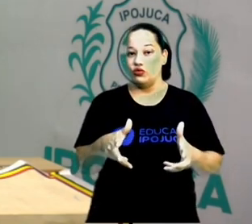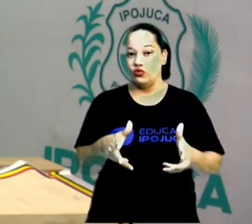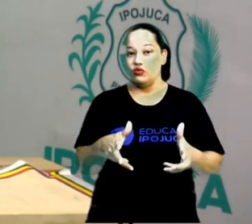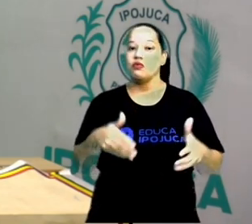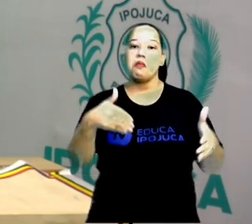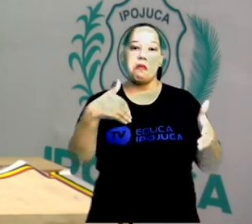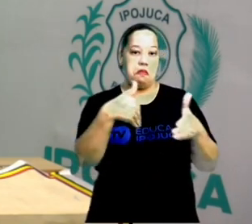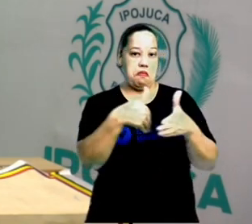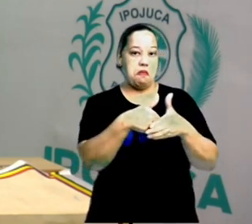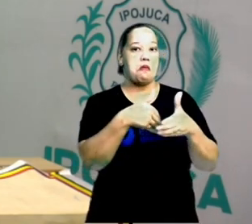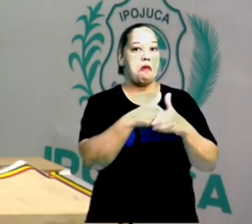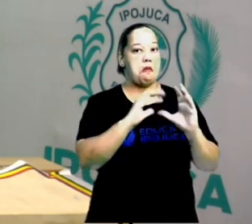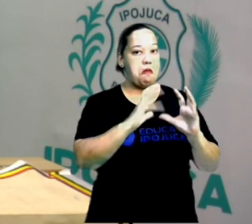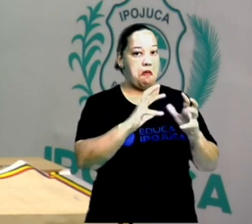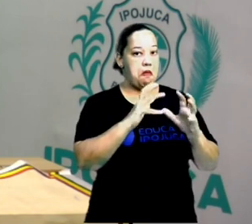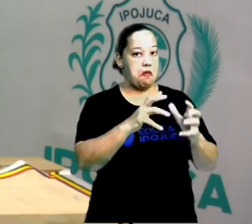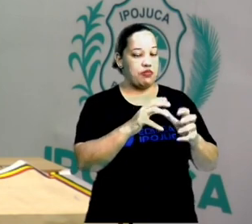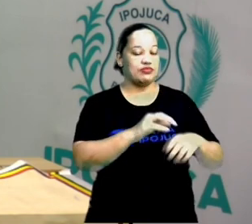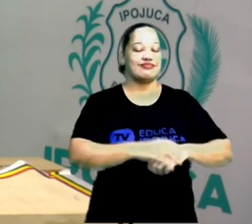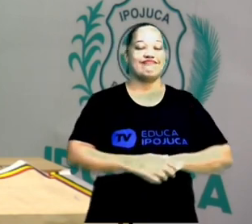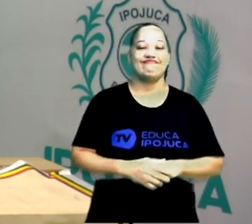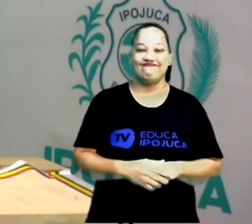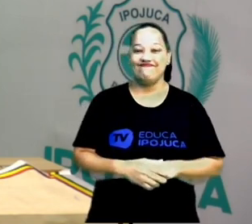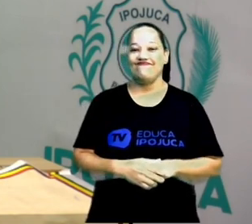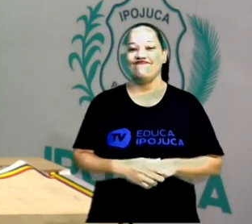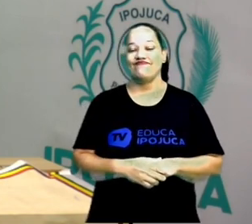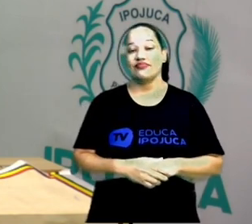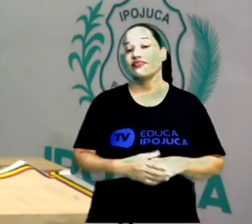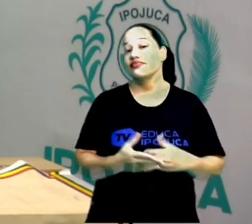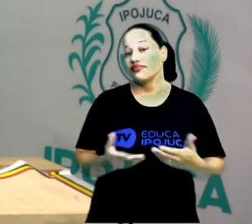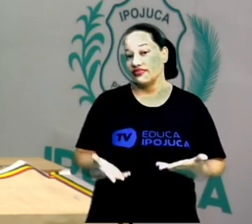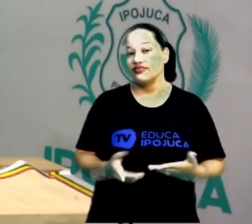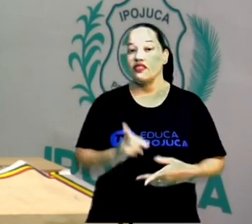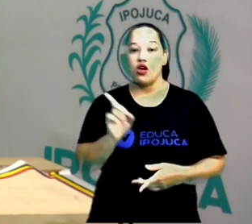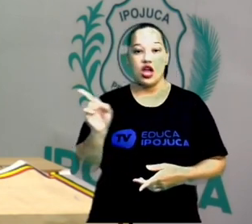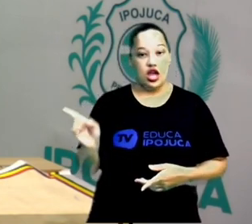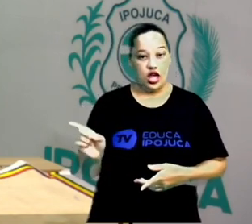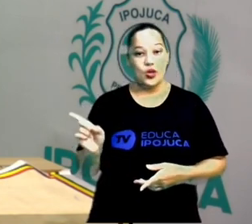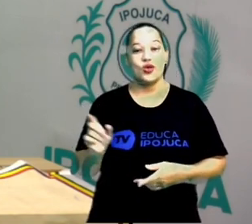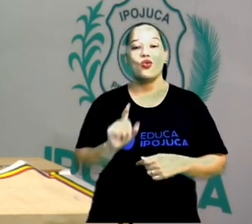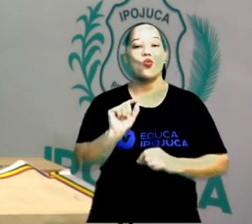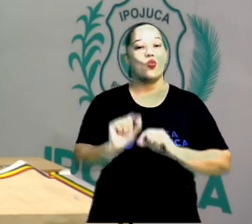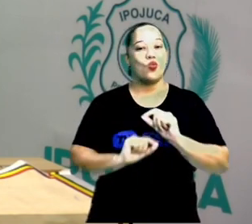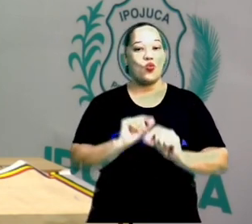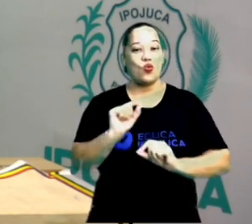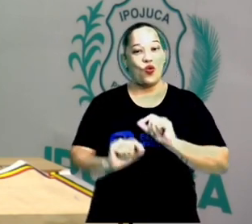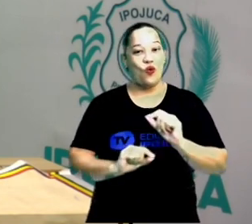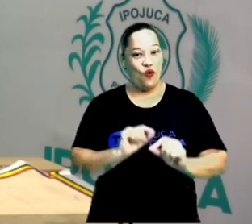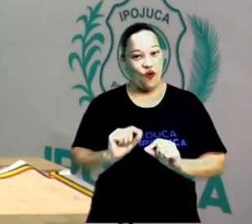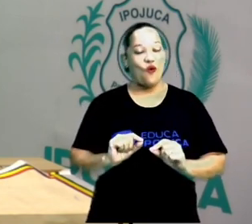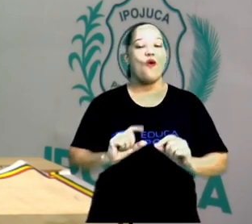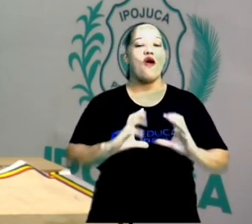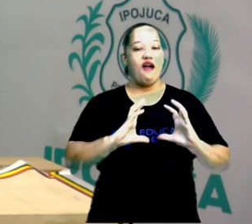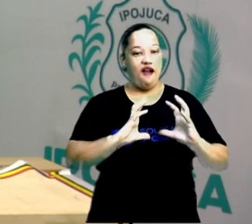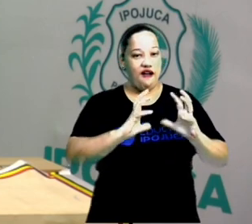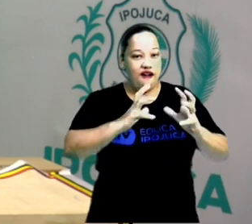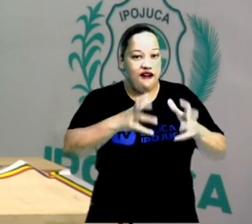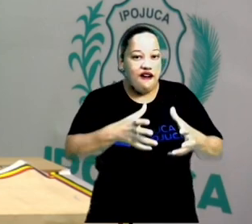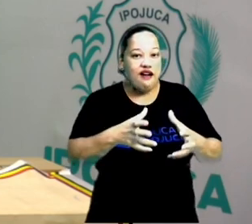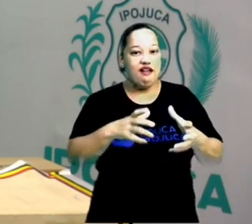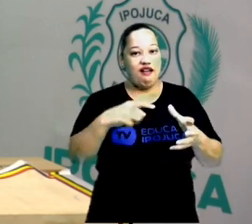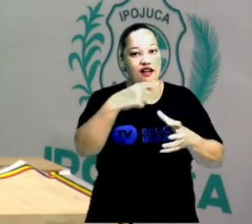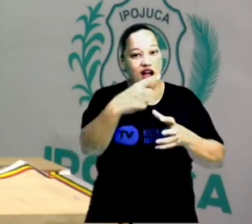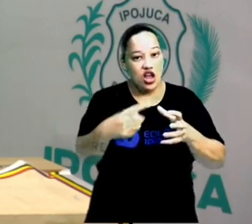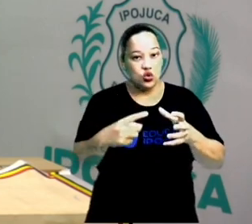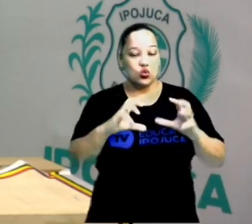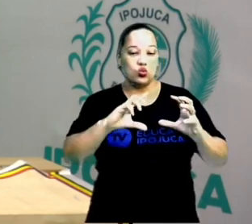representado na bolinha. Então, eles são corpos arredondados, porque